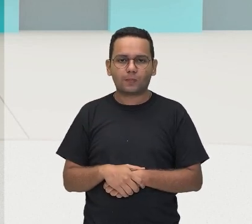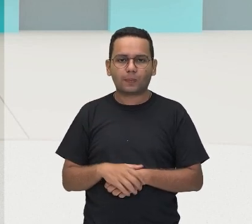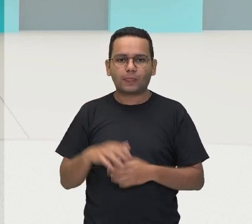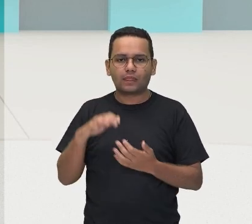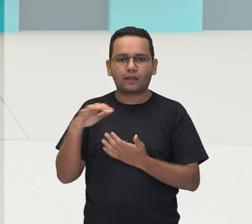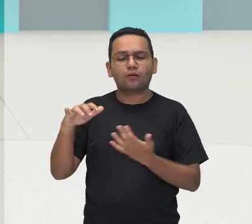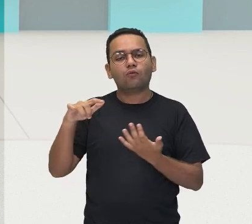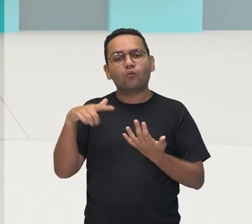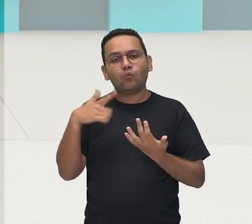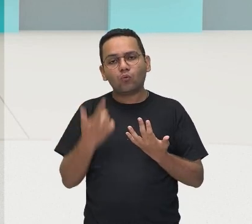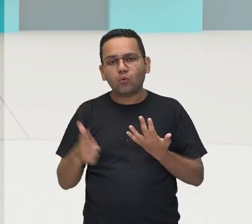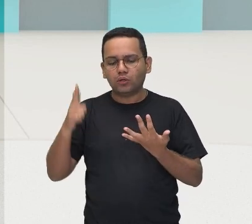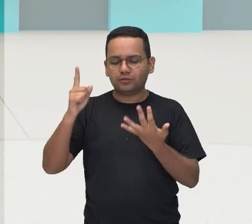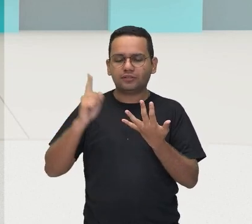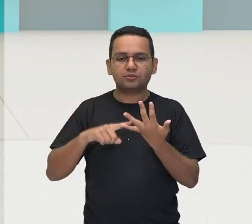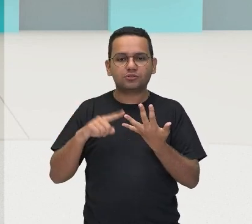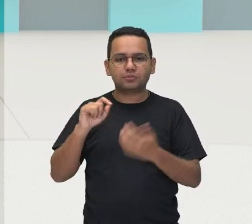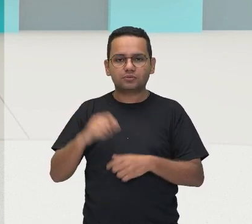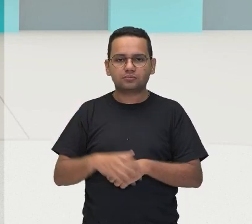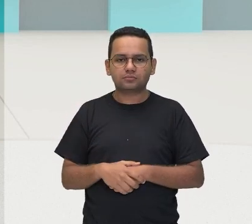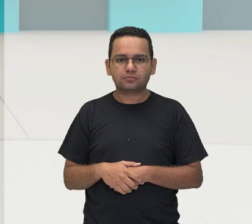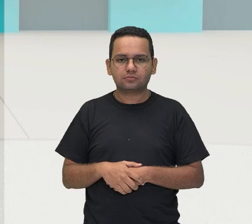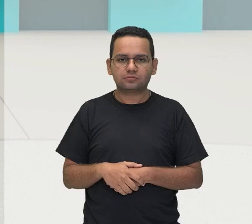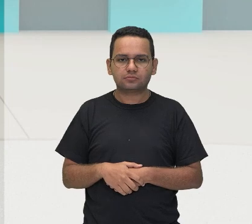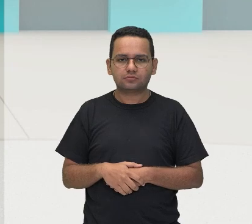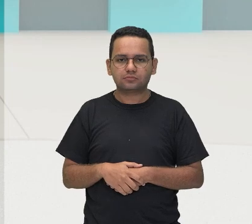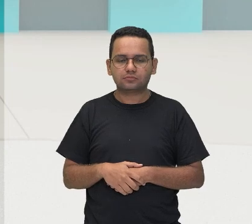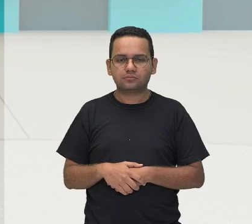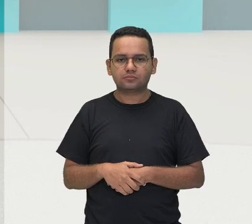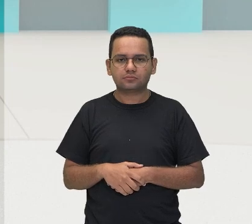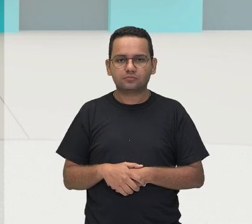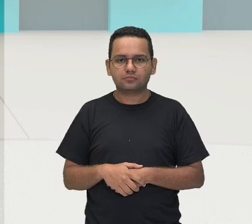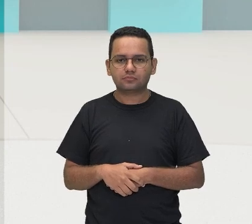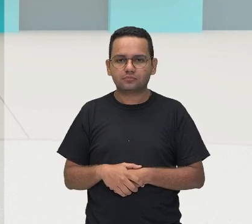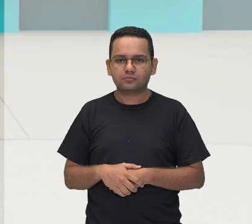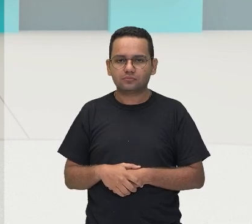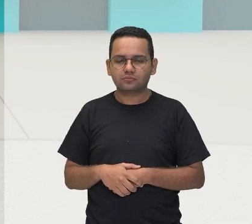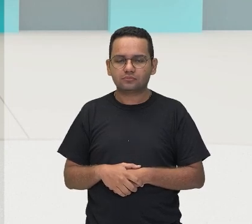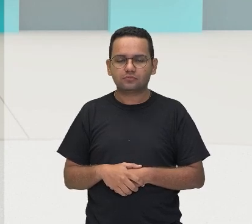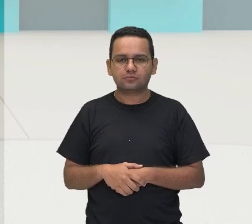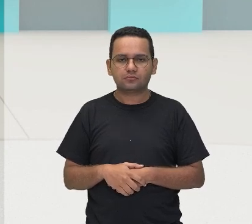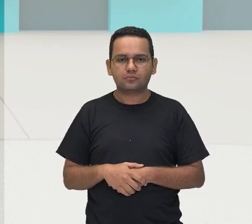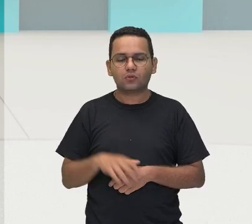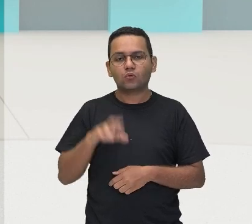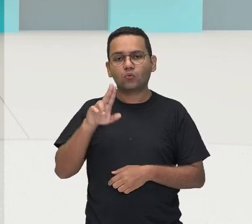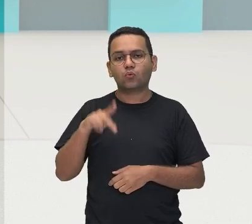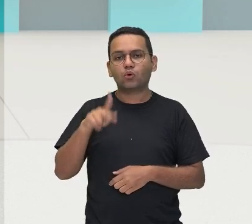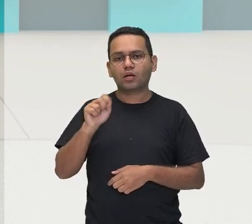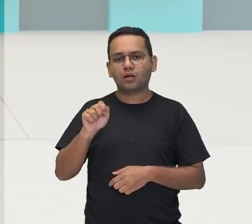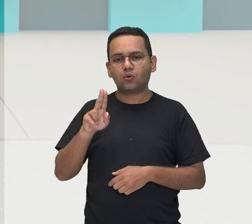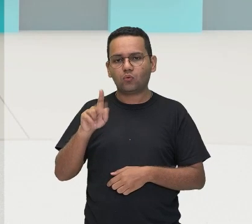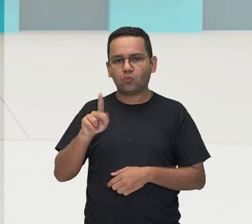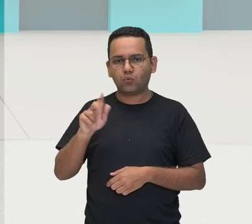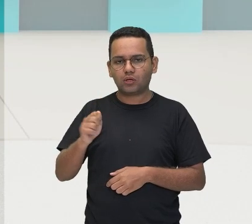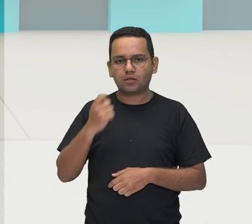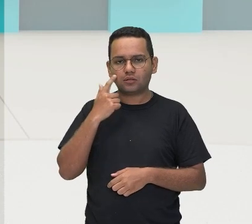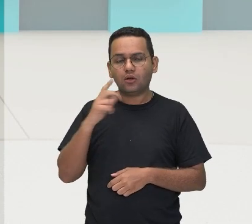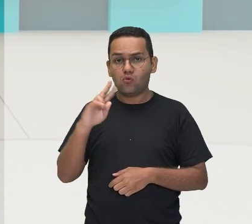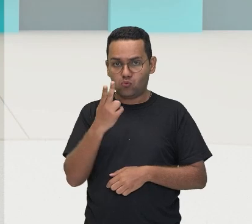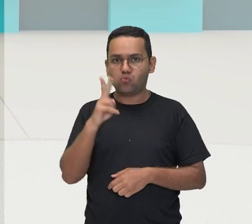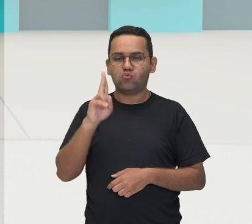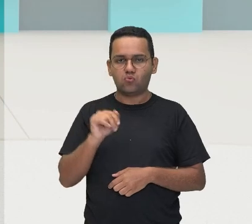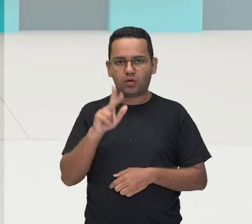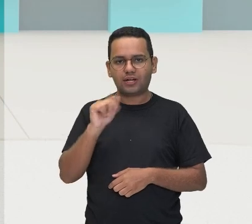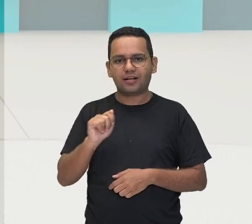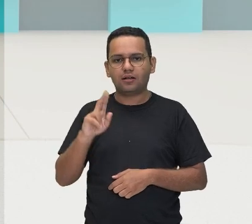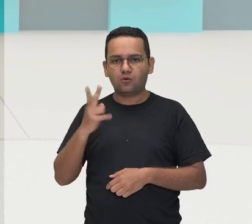também mais regionalizada é o uca-uca. E o objetivo da uca-uca é levantar o oponente para logo em